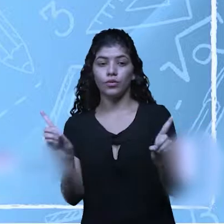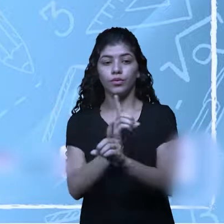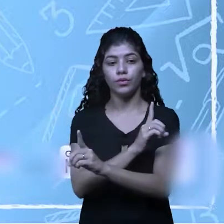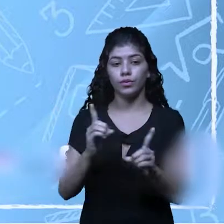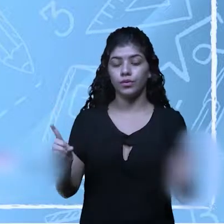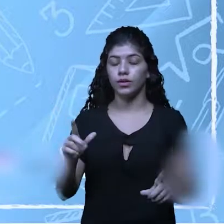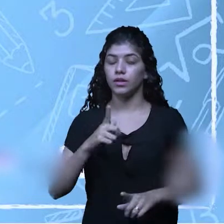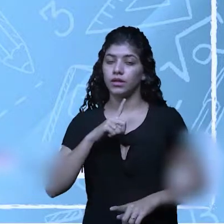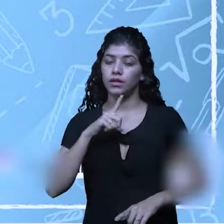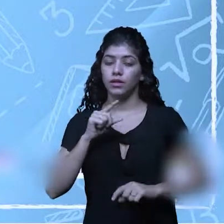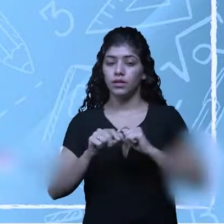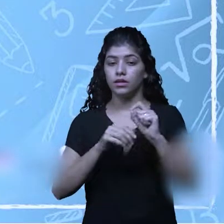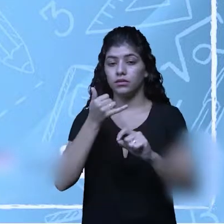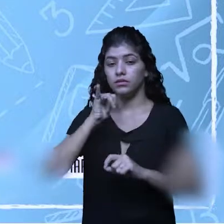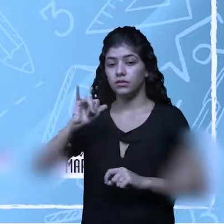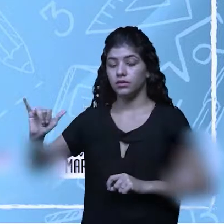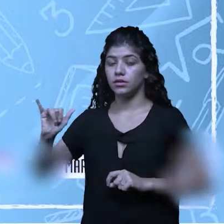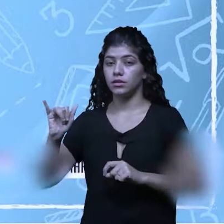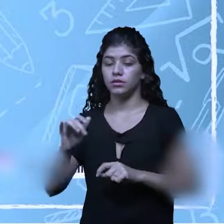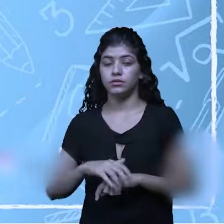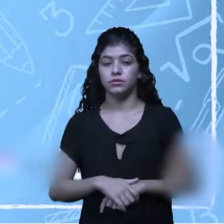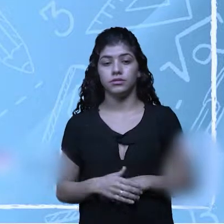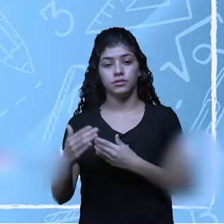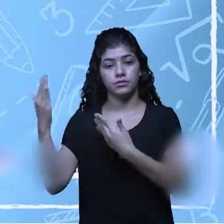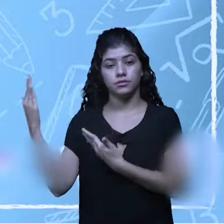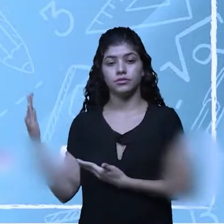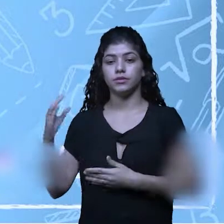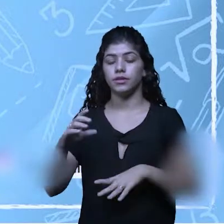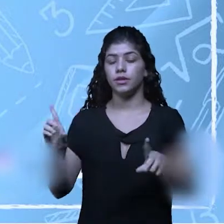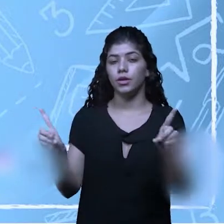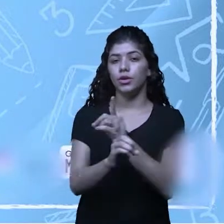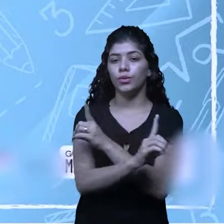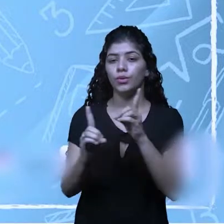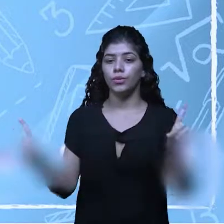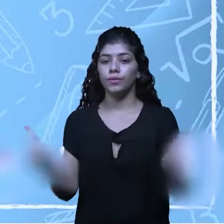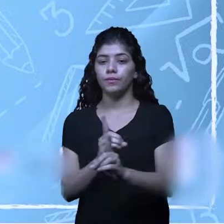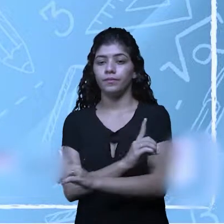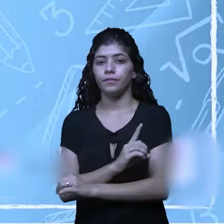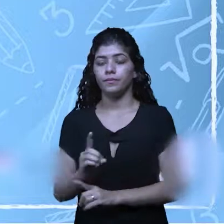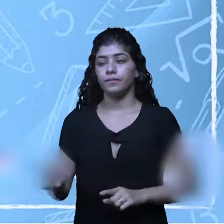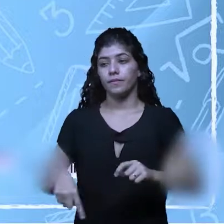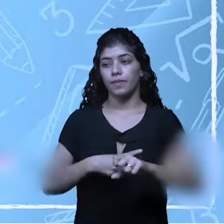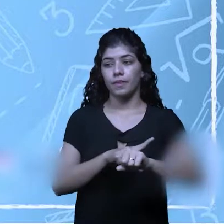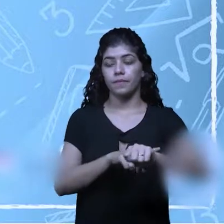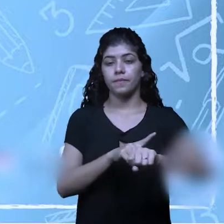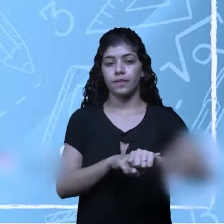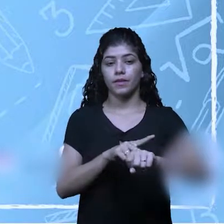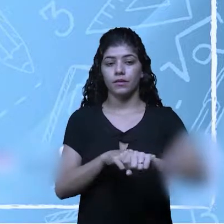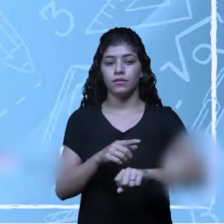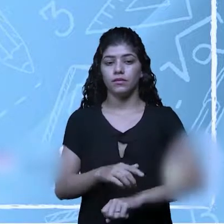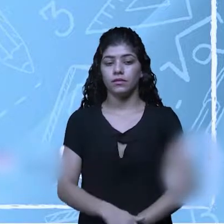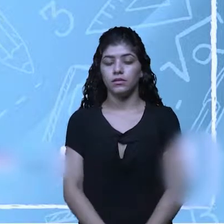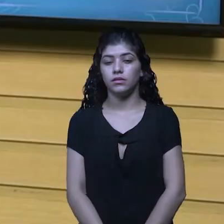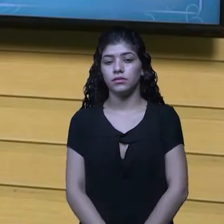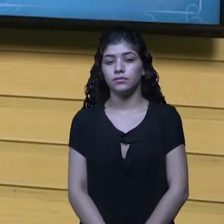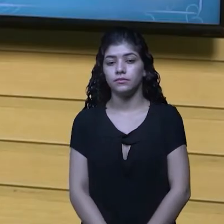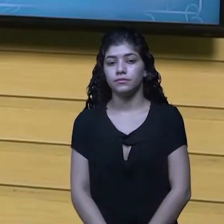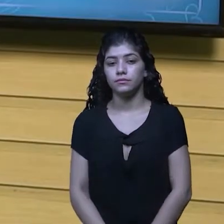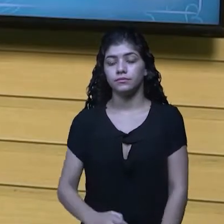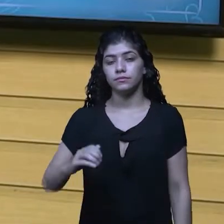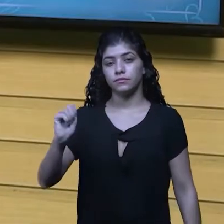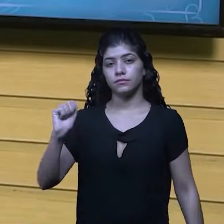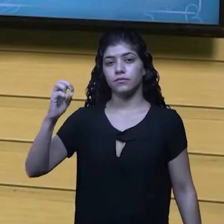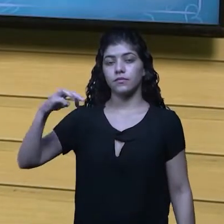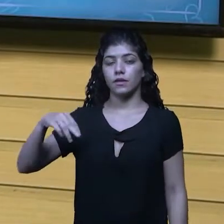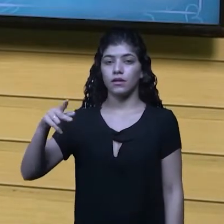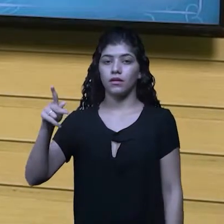elétricas. É, portanto, o fluxo de cargas por unidade de tempo dado ampere.